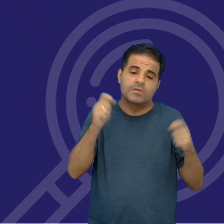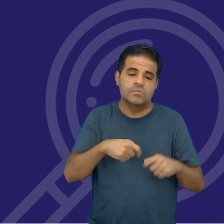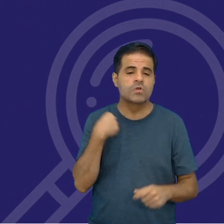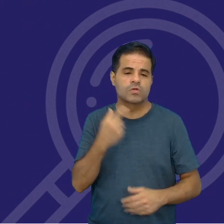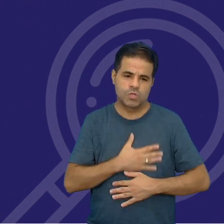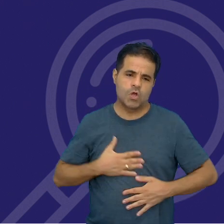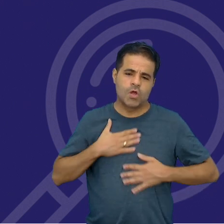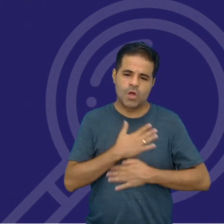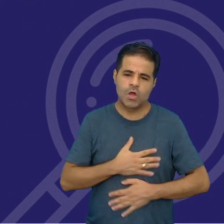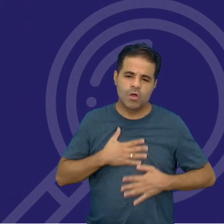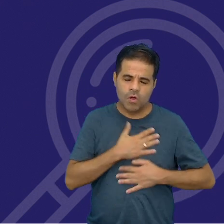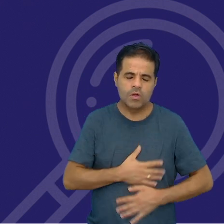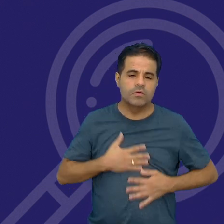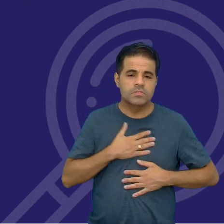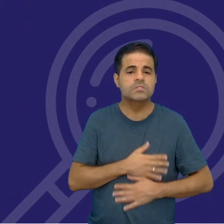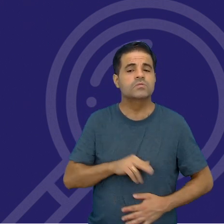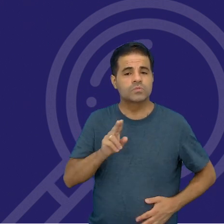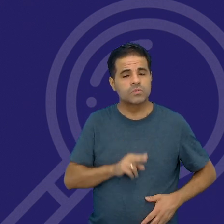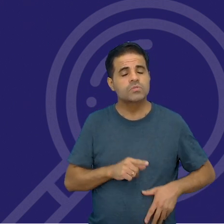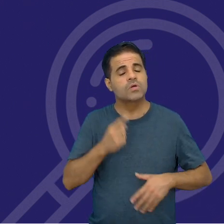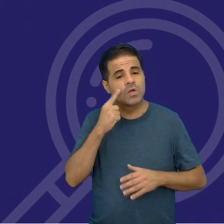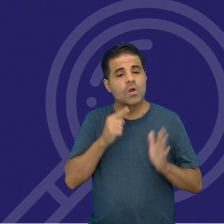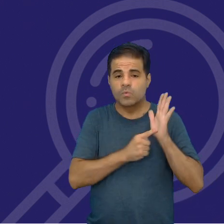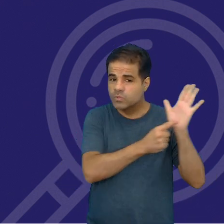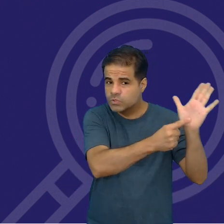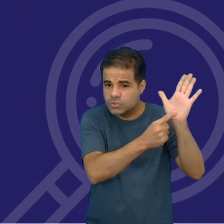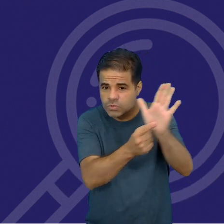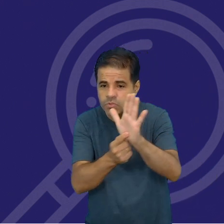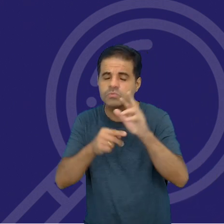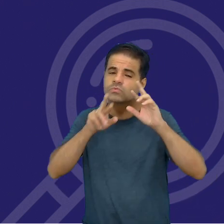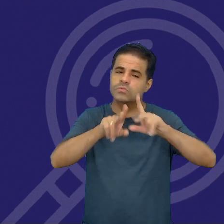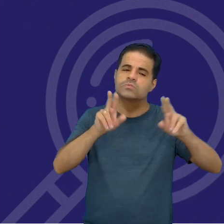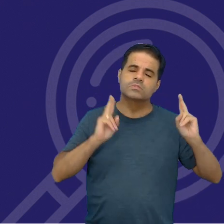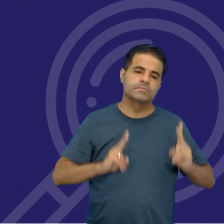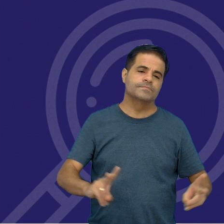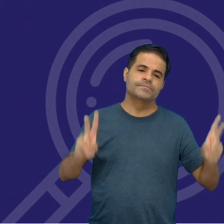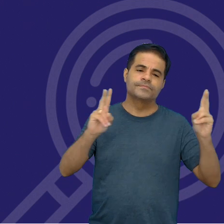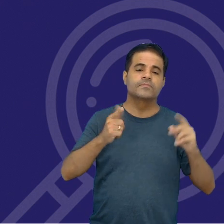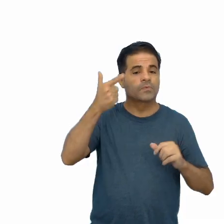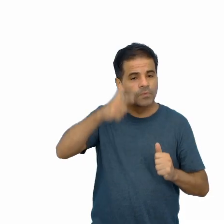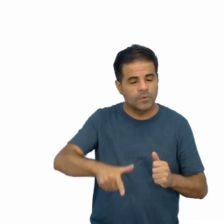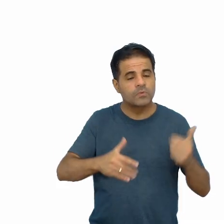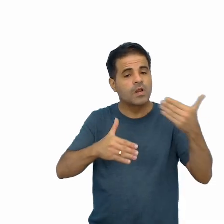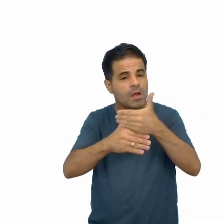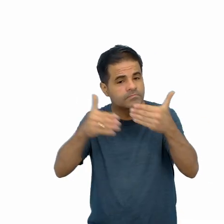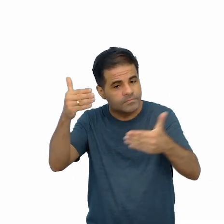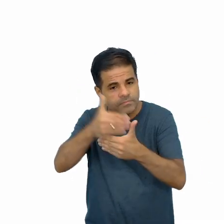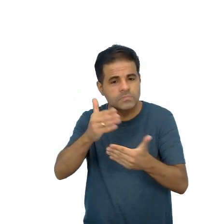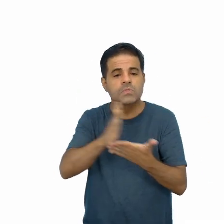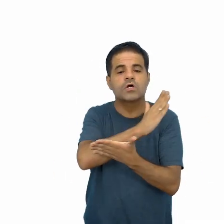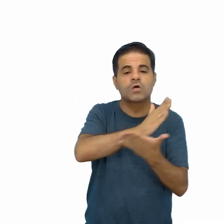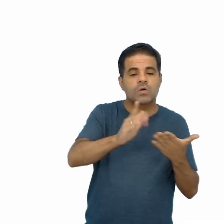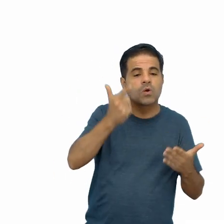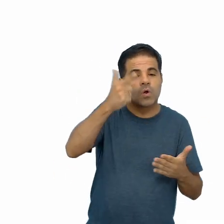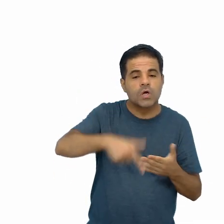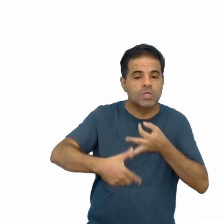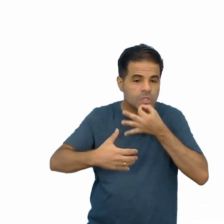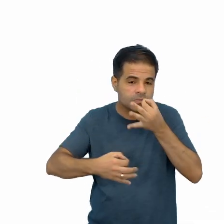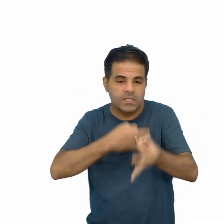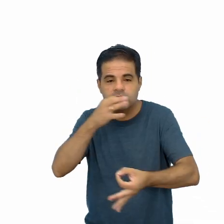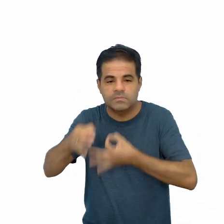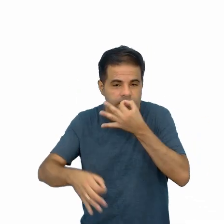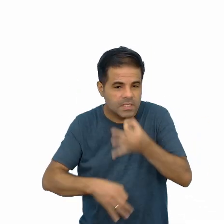gosta bastante de simulador aqui, eu indico vários sempre. No próximo slide, algumas outras